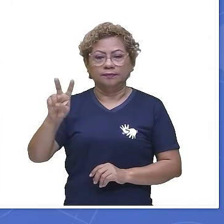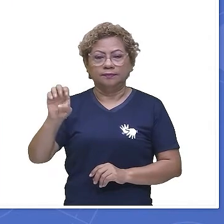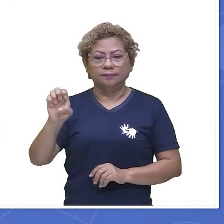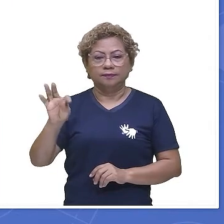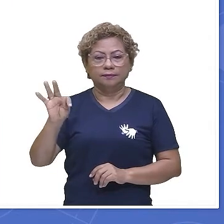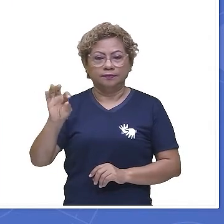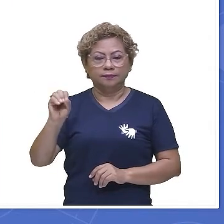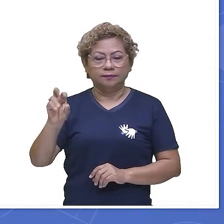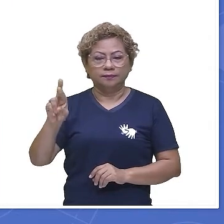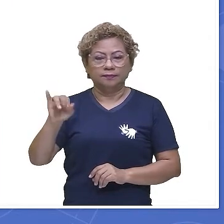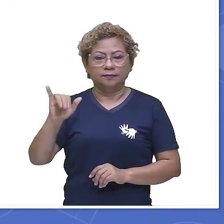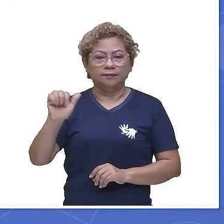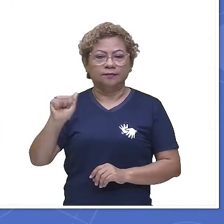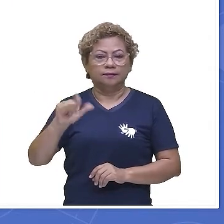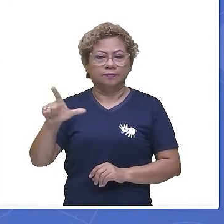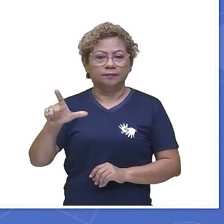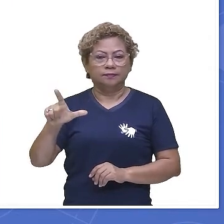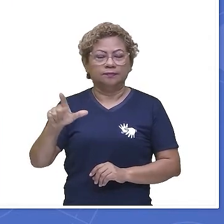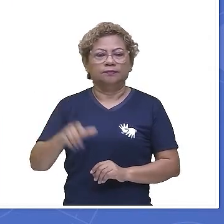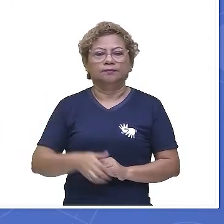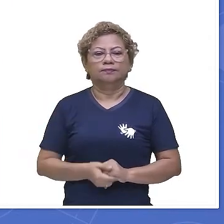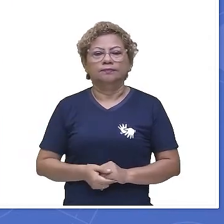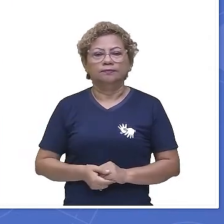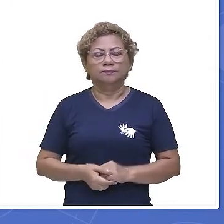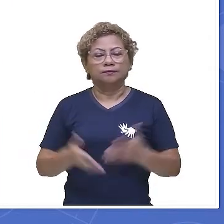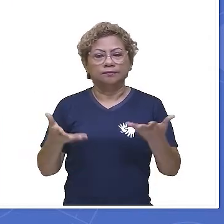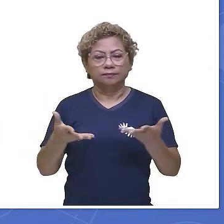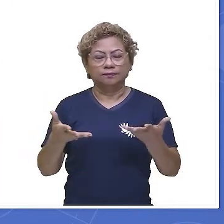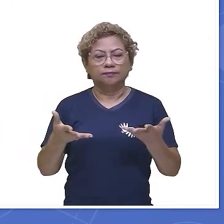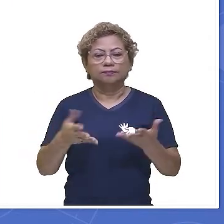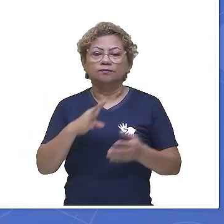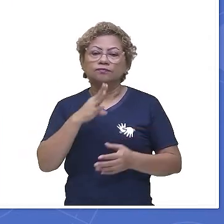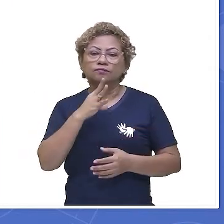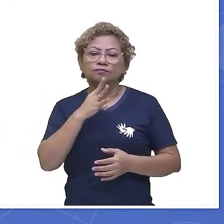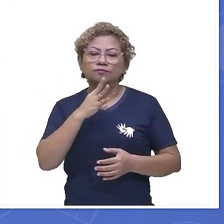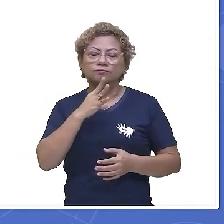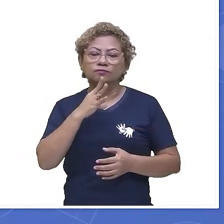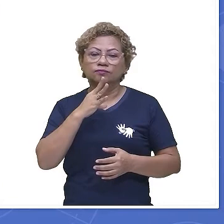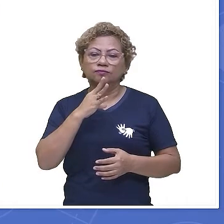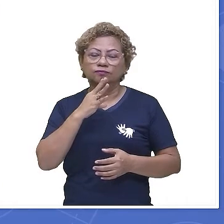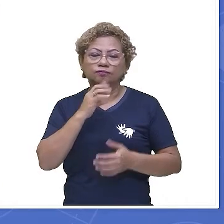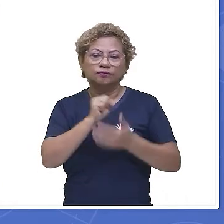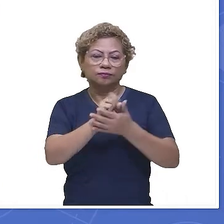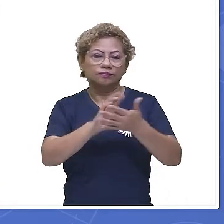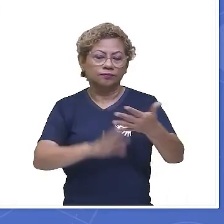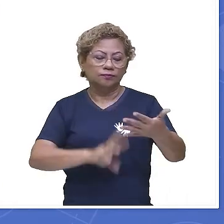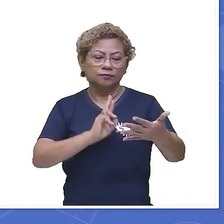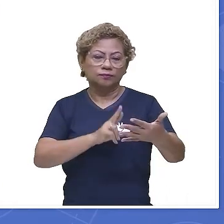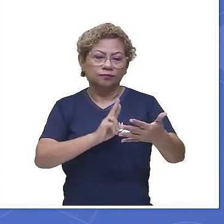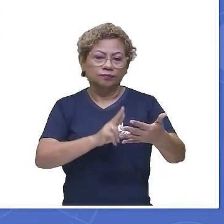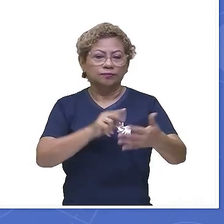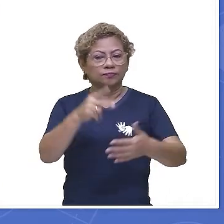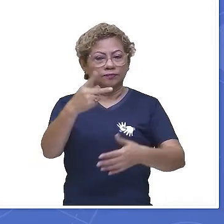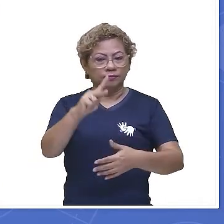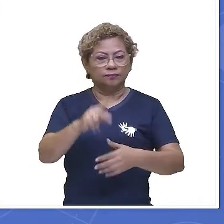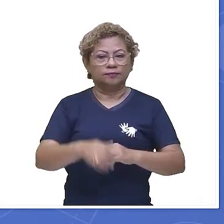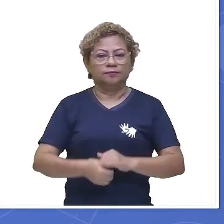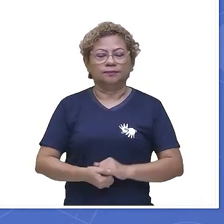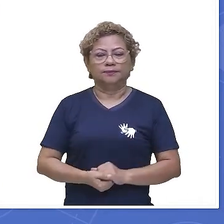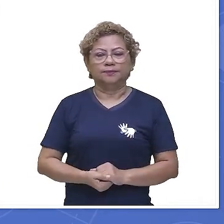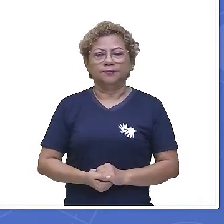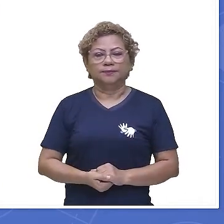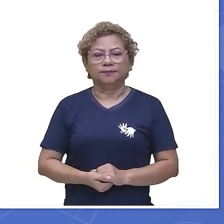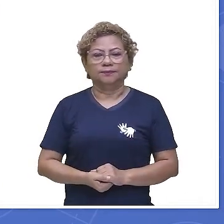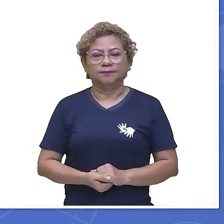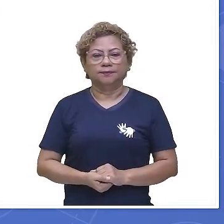Então, vamos agora conhecer as nossas atividades, né, da aula de hoje. Vamos para a nossa dinâmica